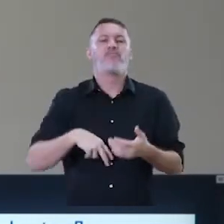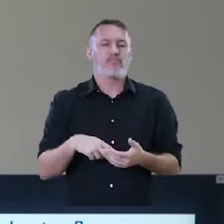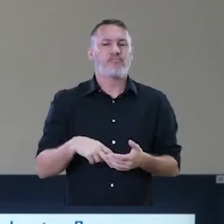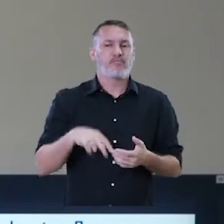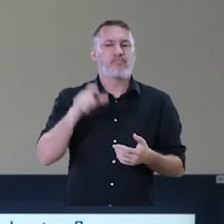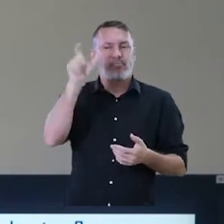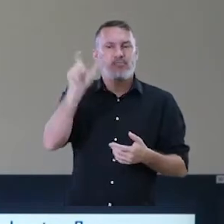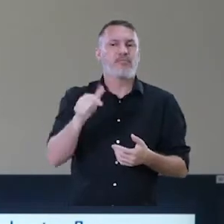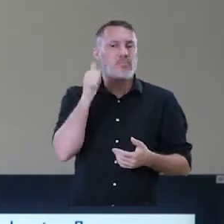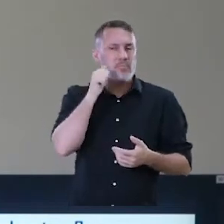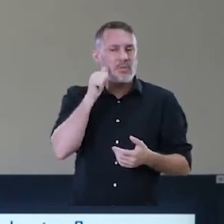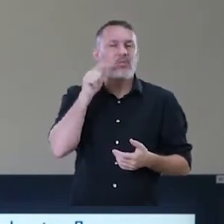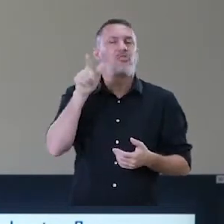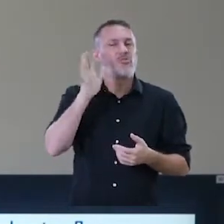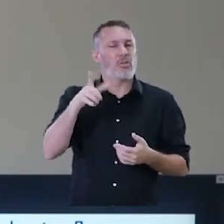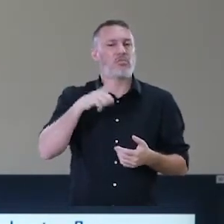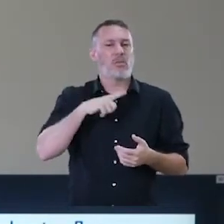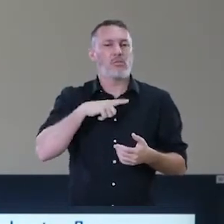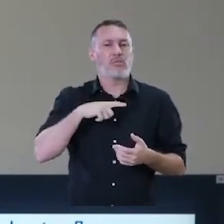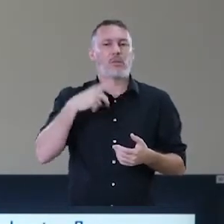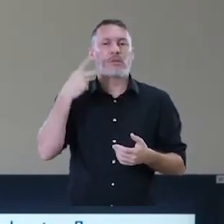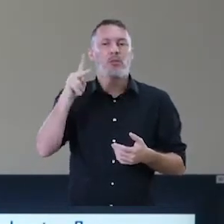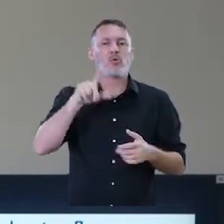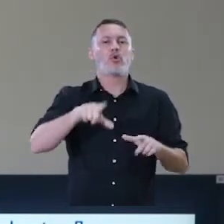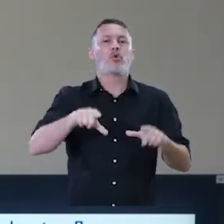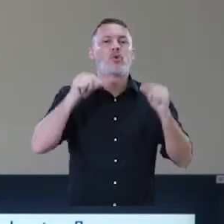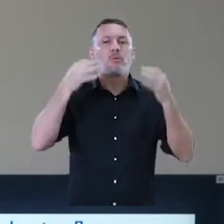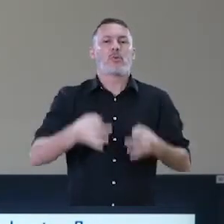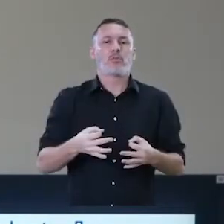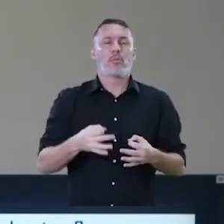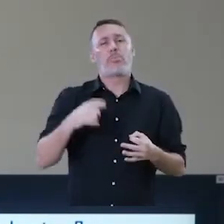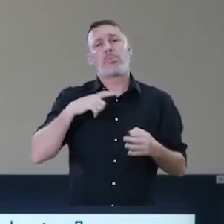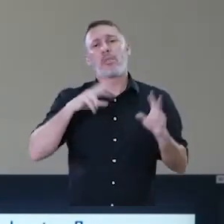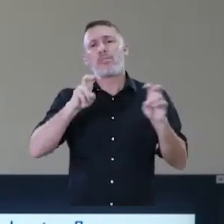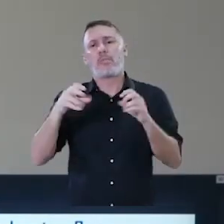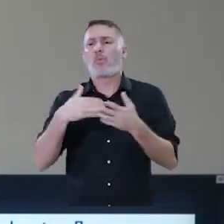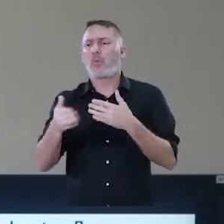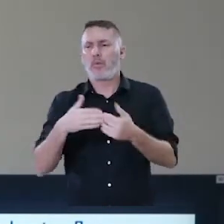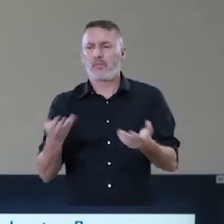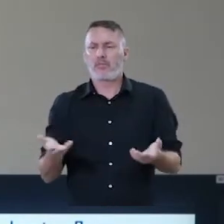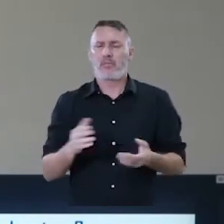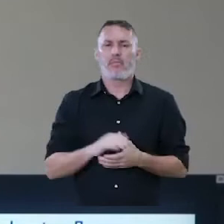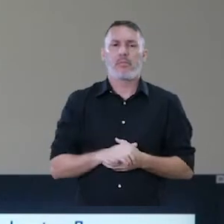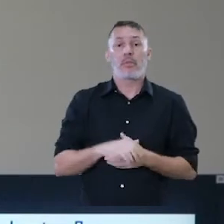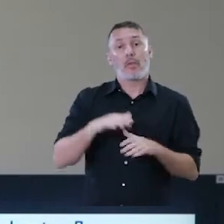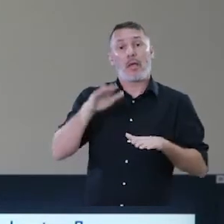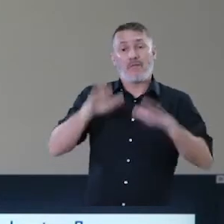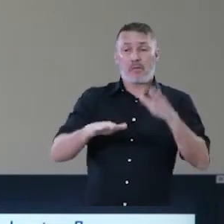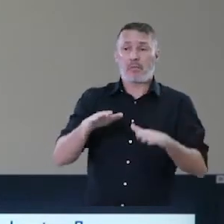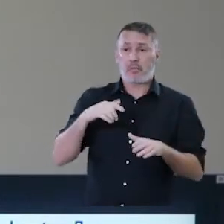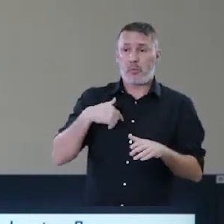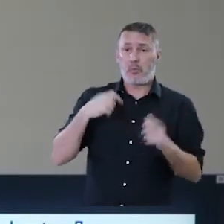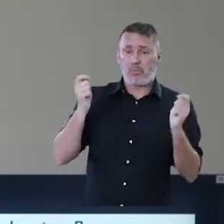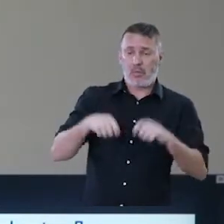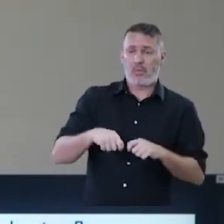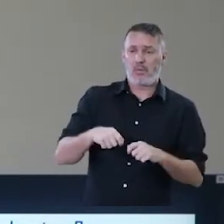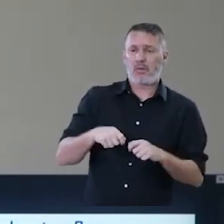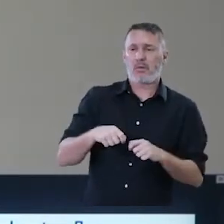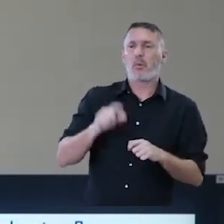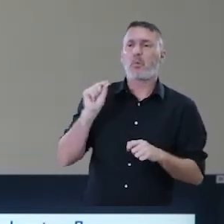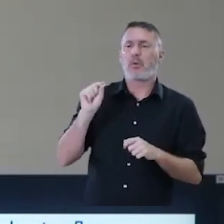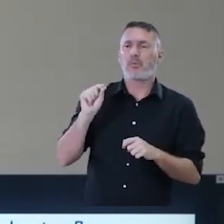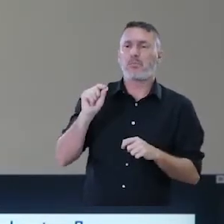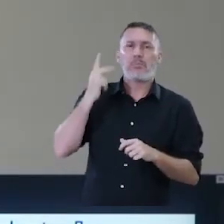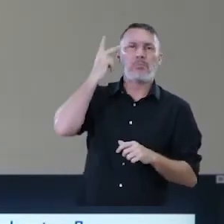determinado posicionamento, uma determinada posição sobre um determinado tema. Se eu tenho ali, eu posso colocar uma negligência familiar,